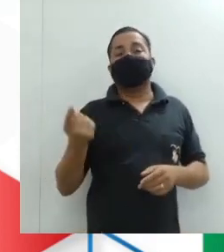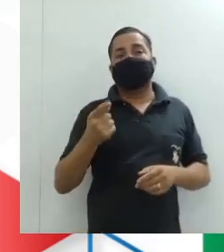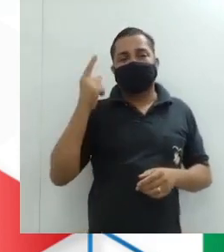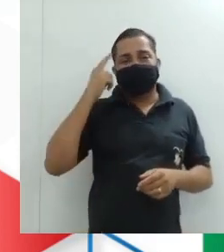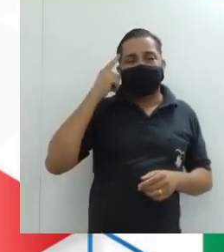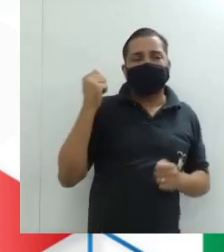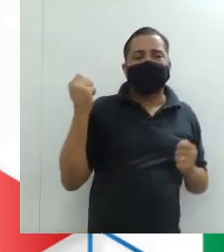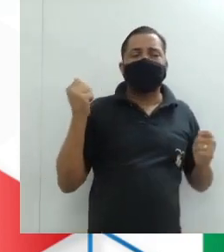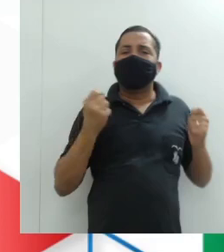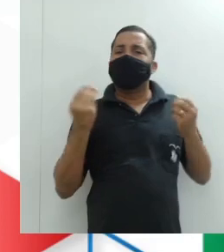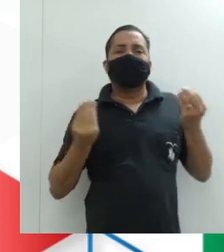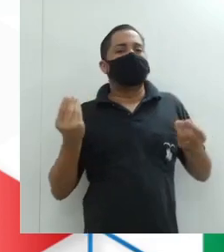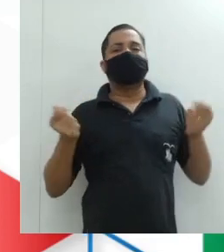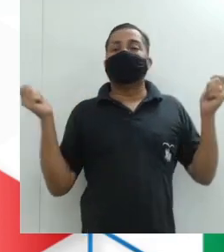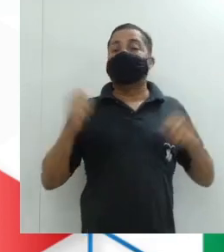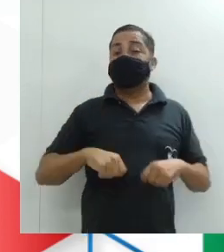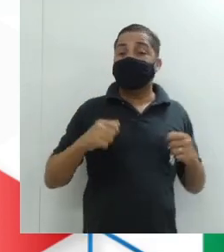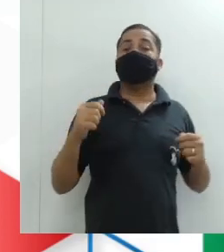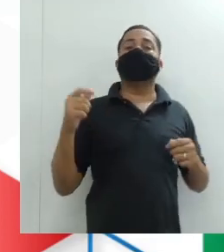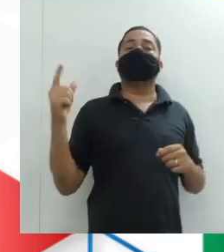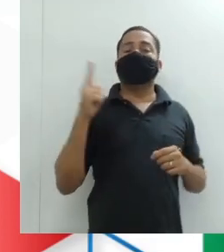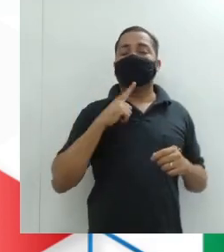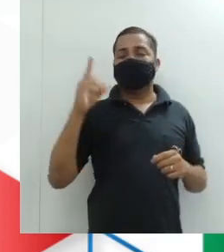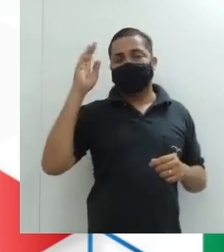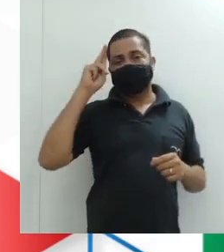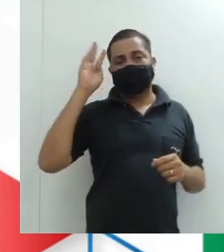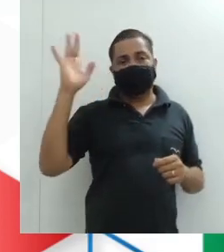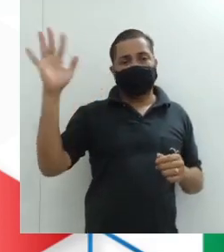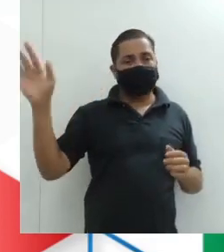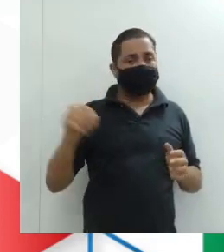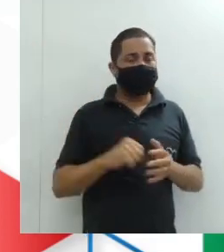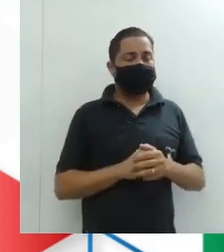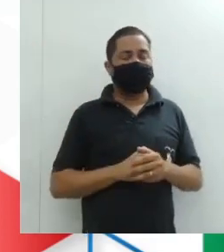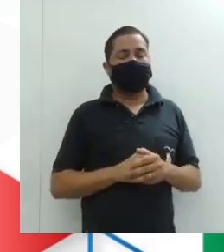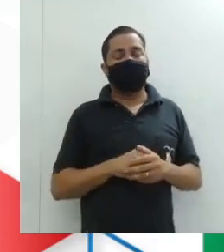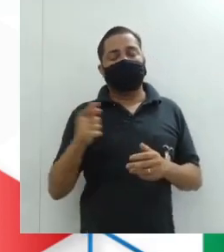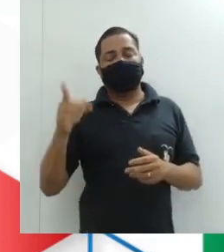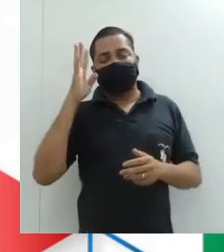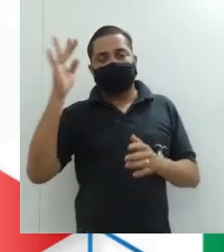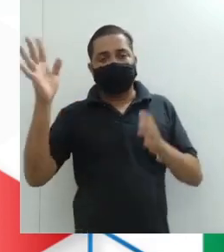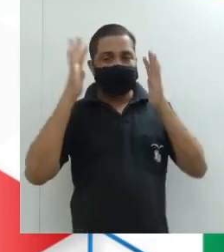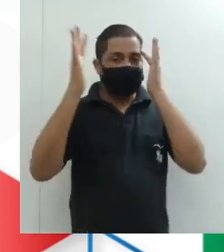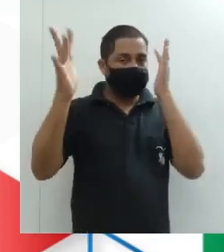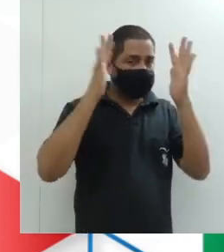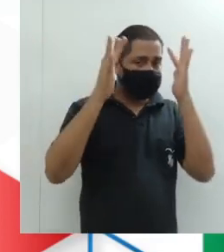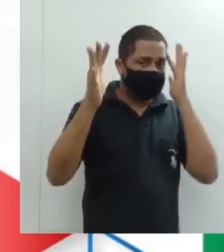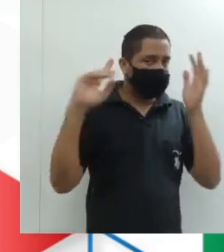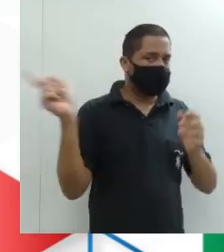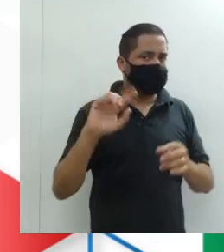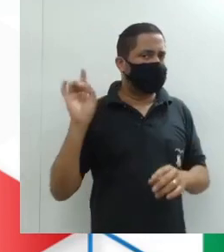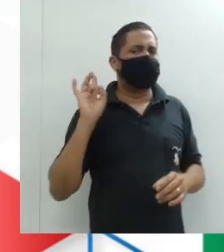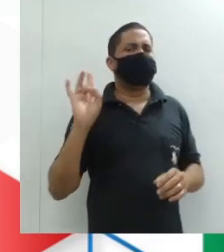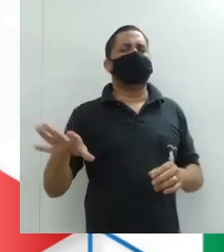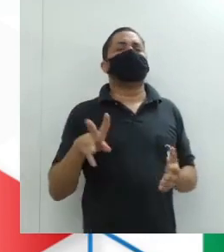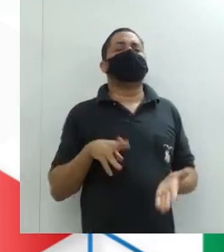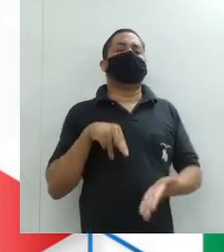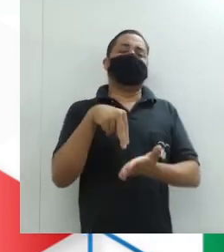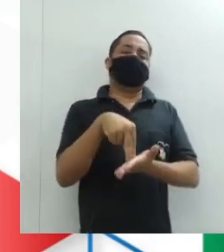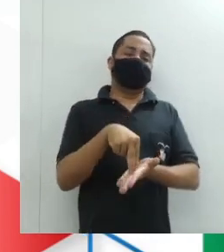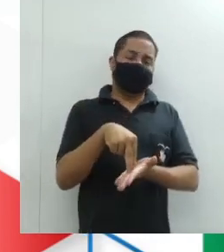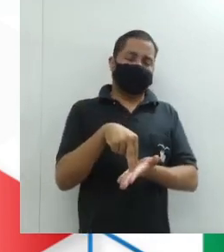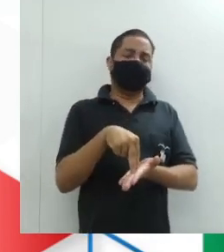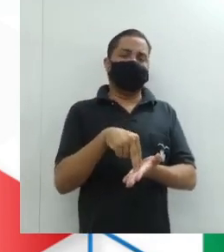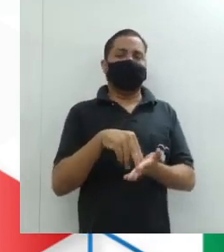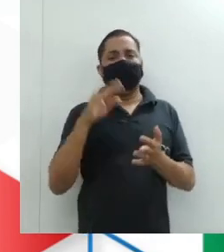o próprio pensamento. A reflexão filosófica, ela não é apenas uma atitude